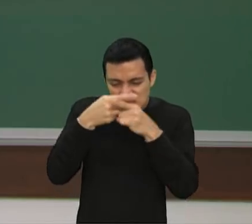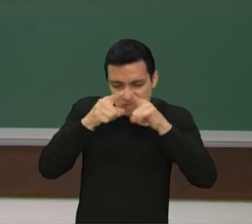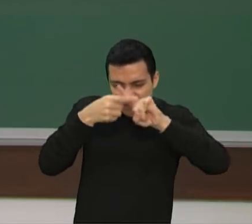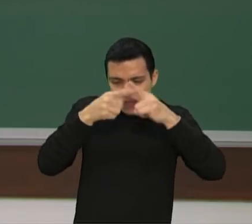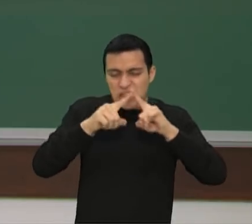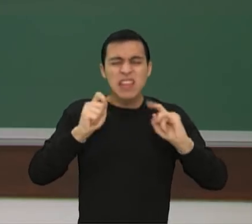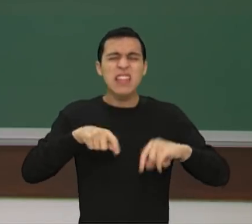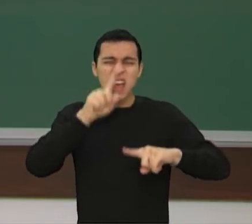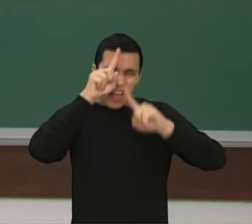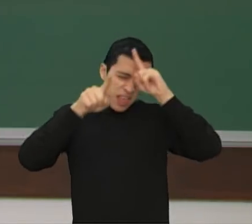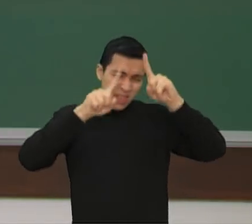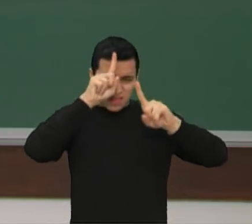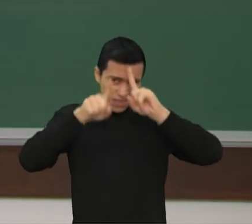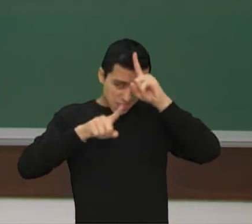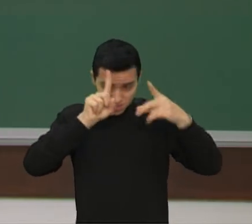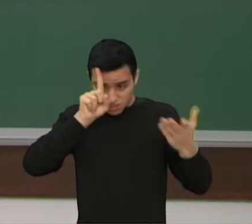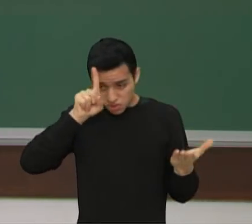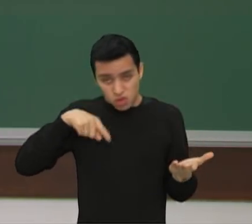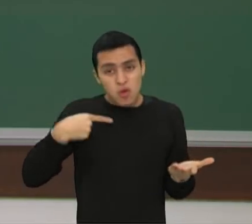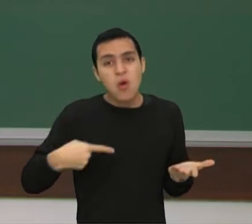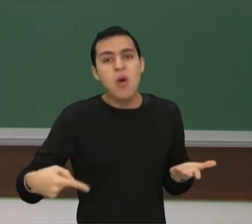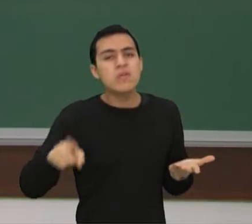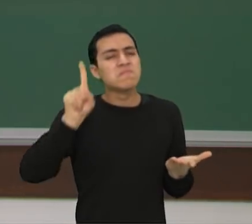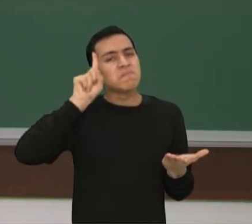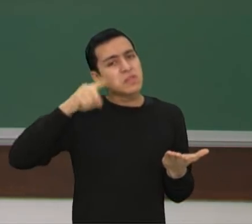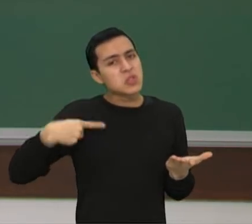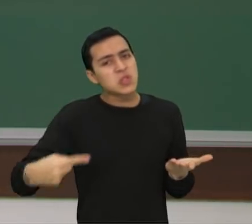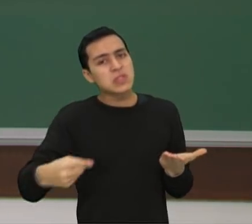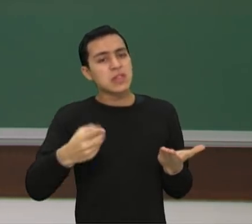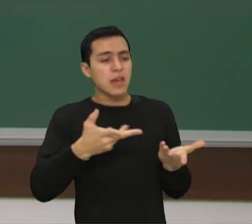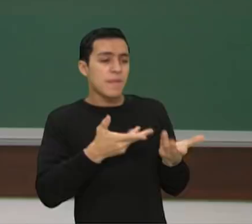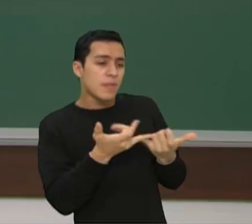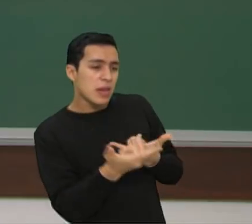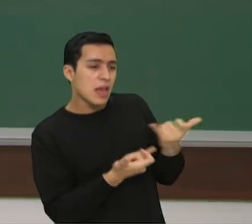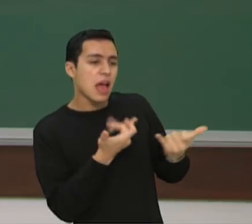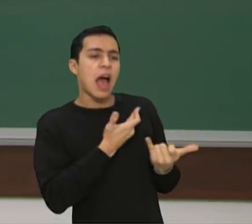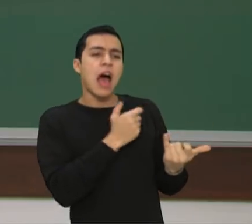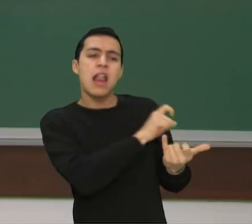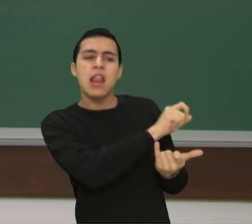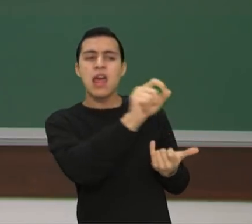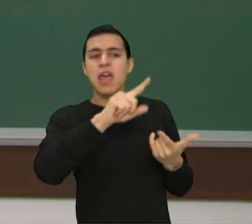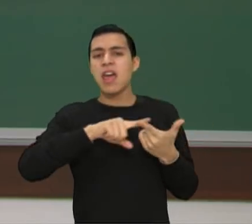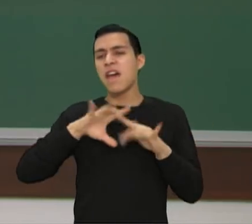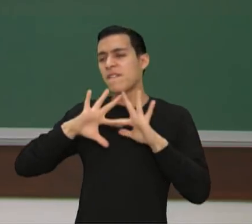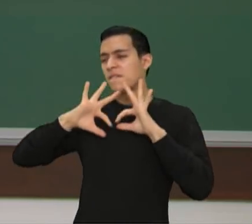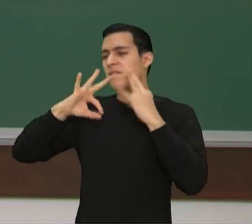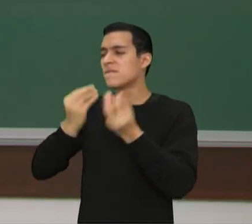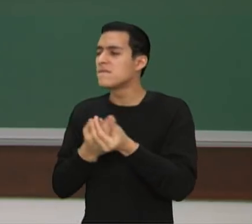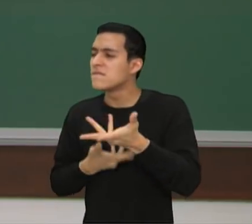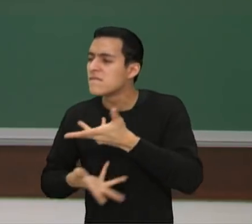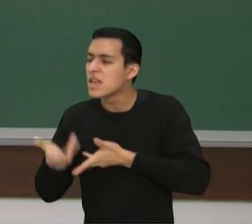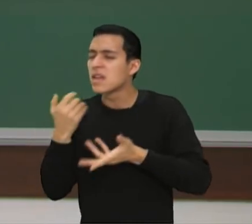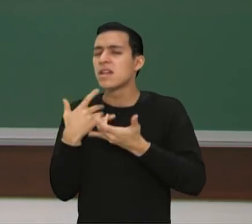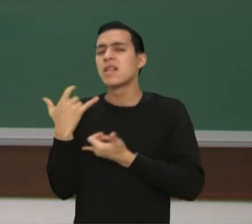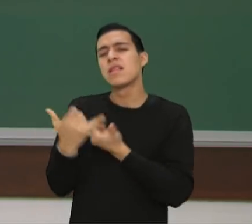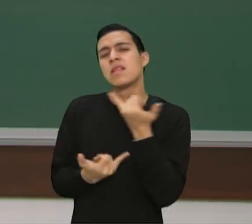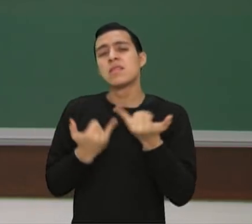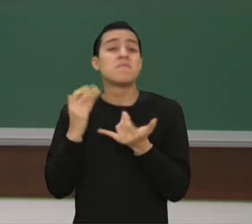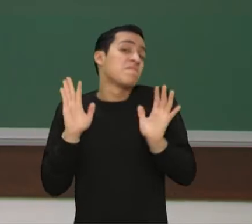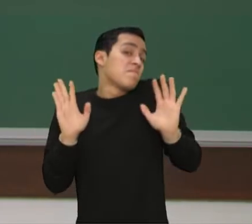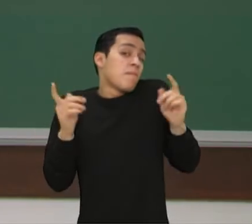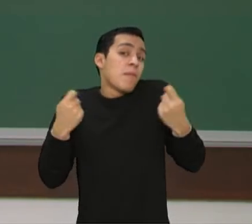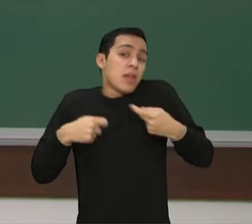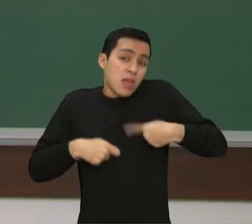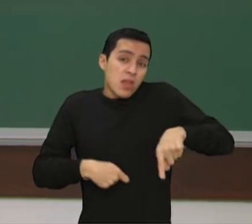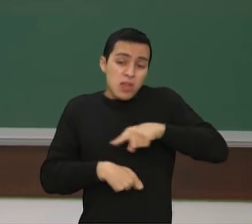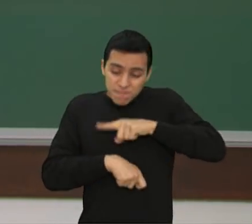pode inventar para o nosso dia a dia, brincar com o colega, brincar com os familiares. Então, é algo que depende só da